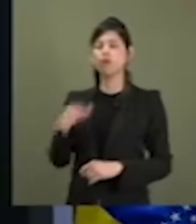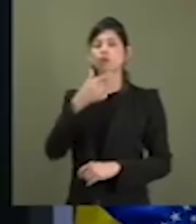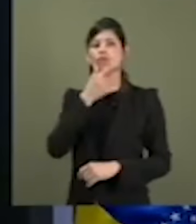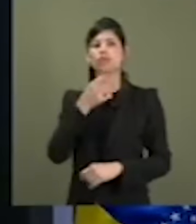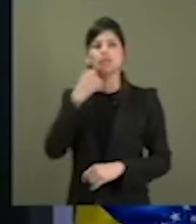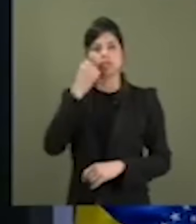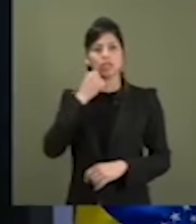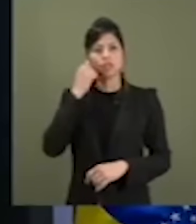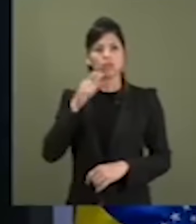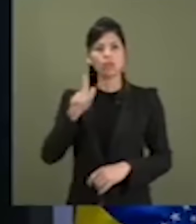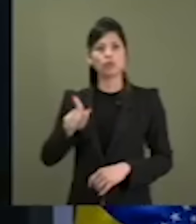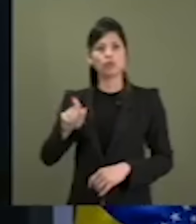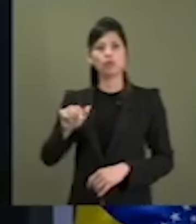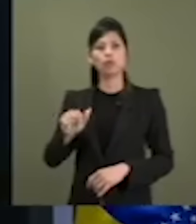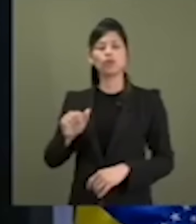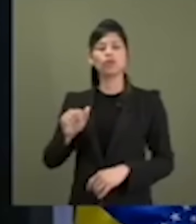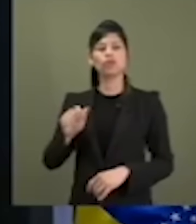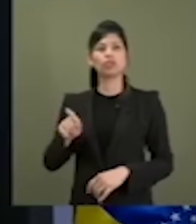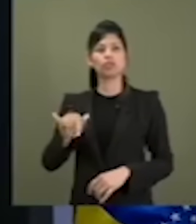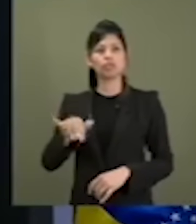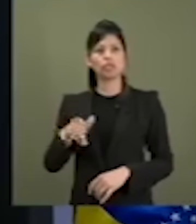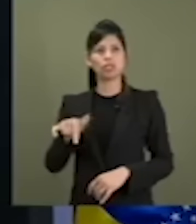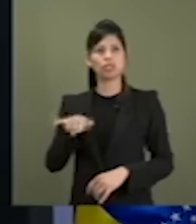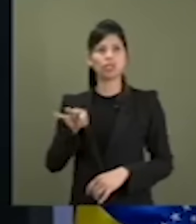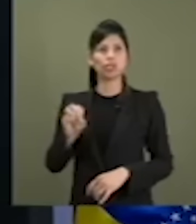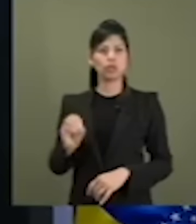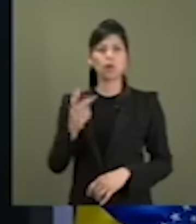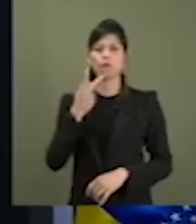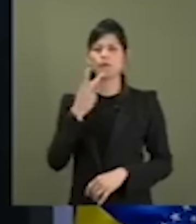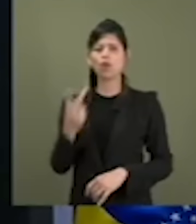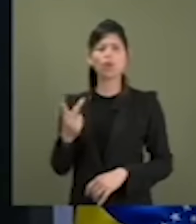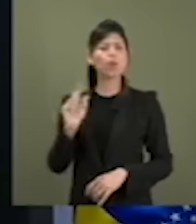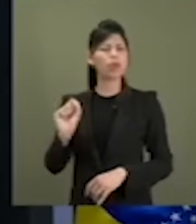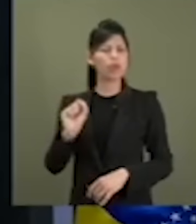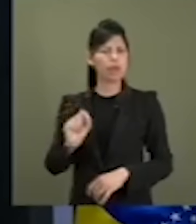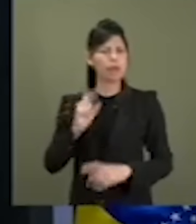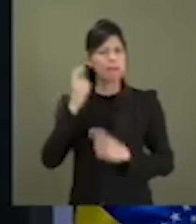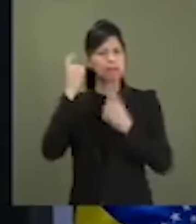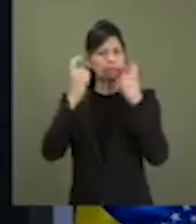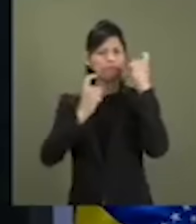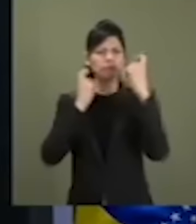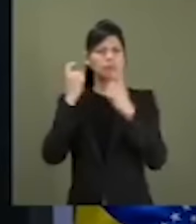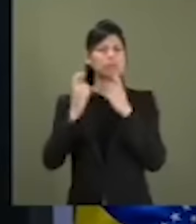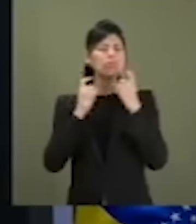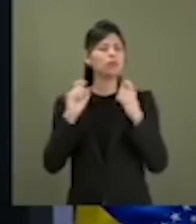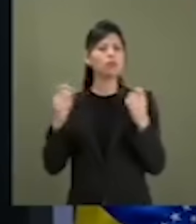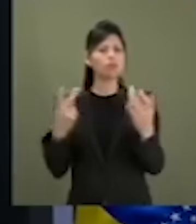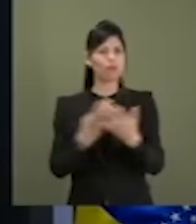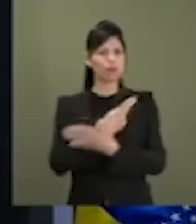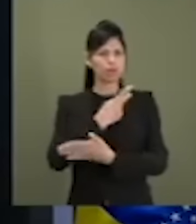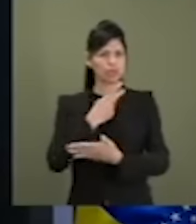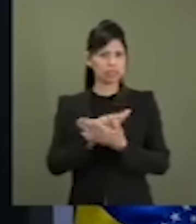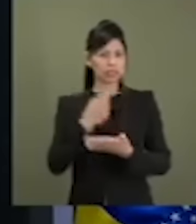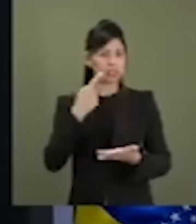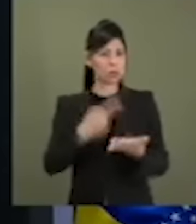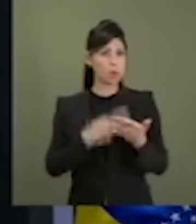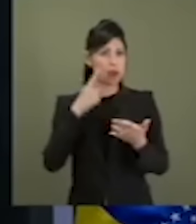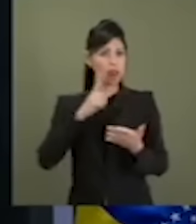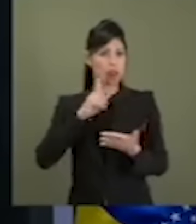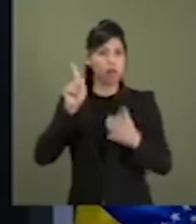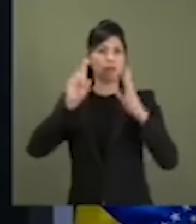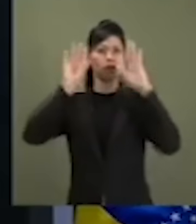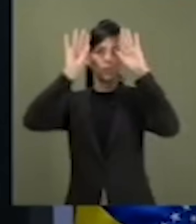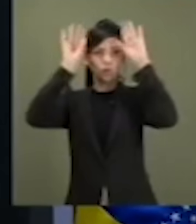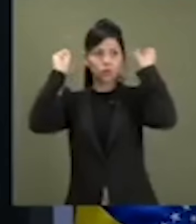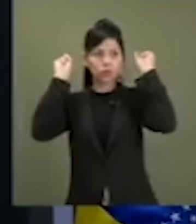manifestando minha preocupação com essa agenda progressista do Supremo Tribunal Federal. E